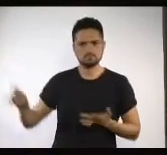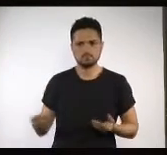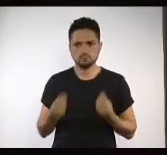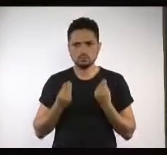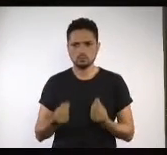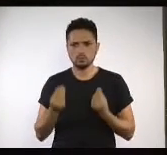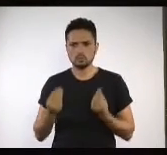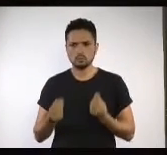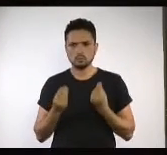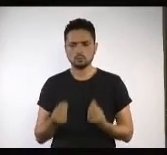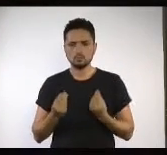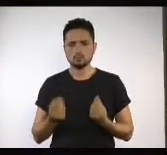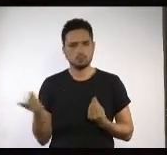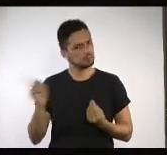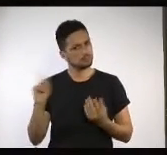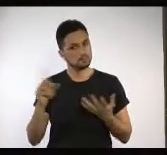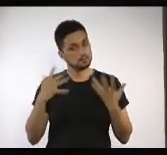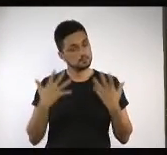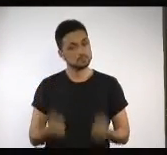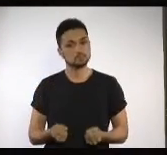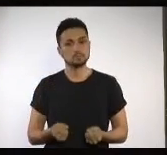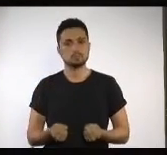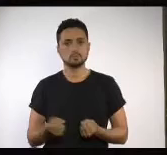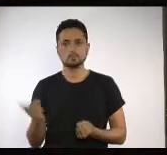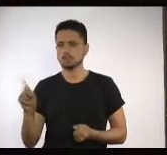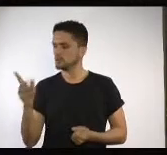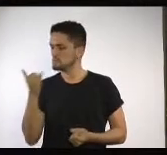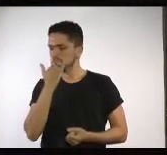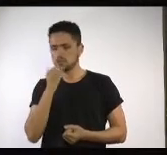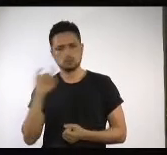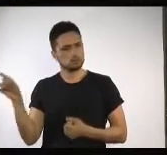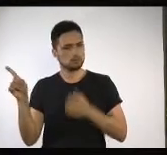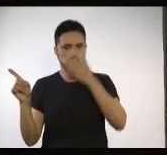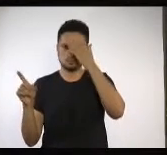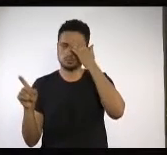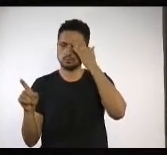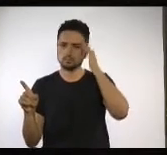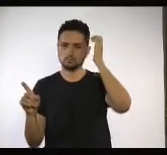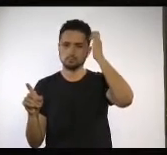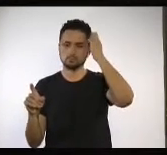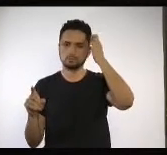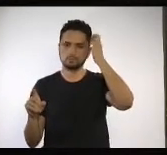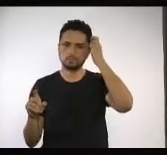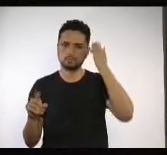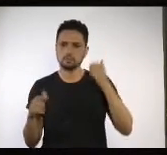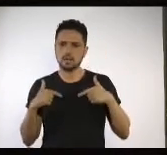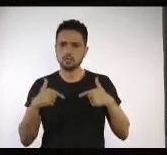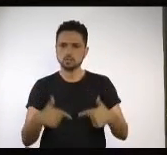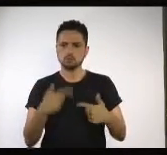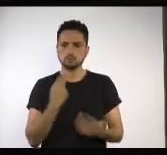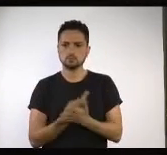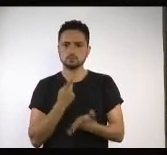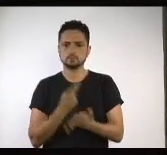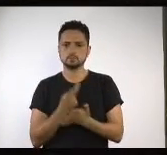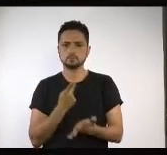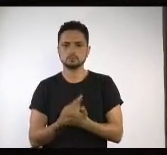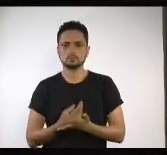inexplicável, inaceitável e imperdoável esta atitude desqualificada e